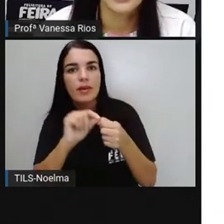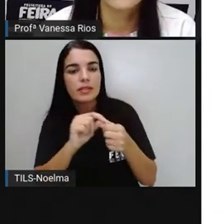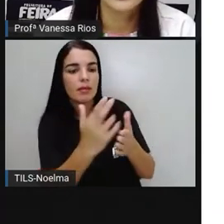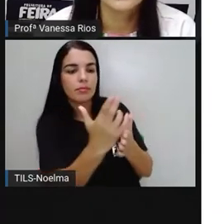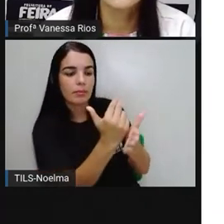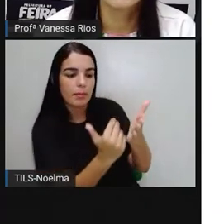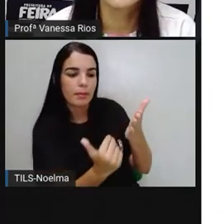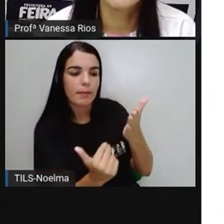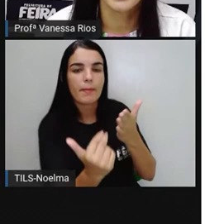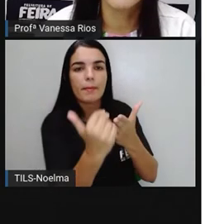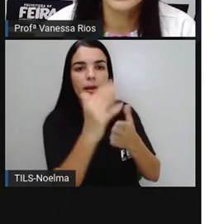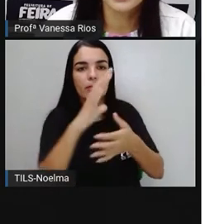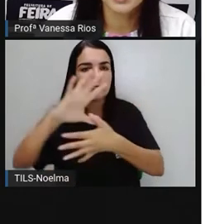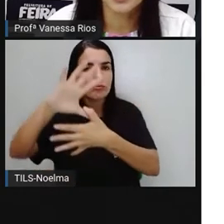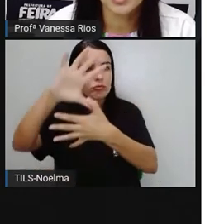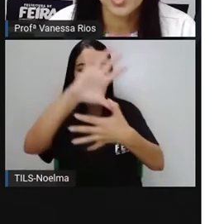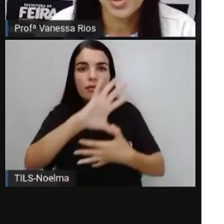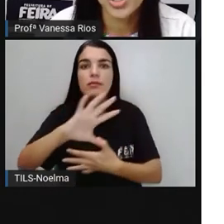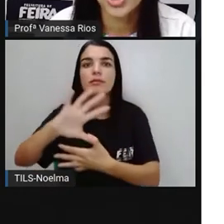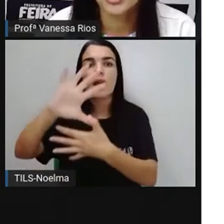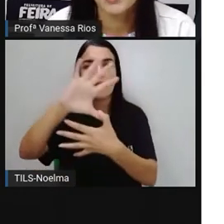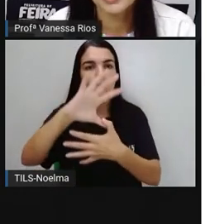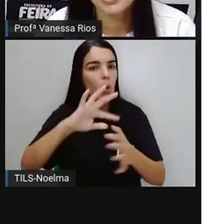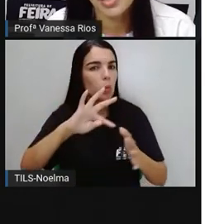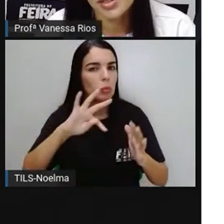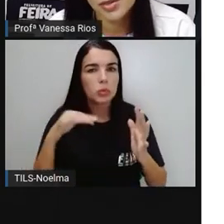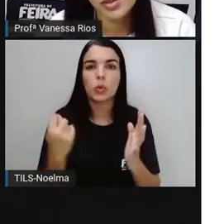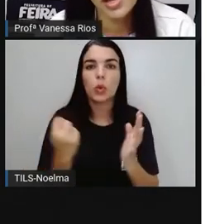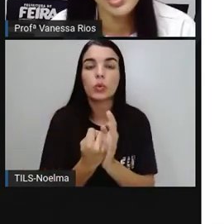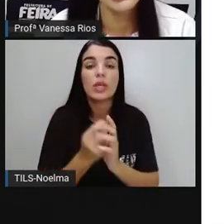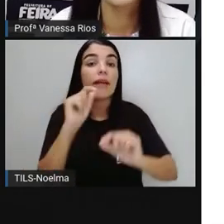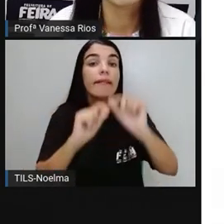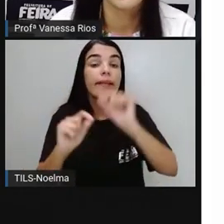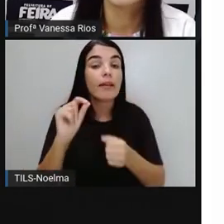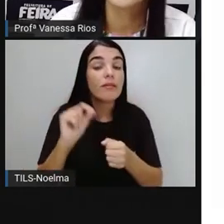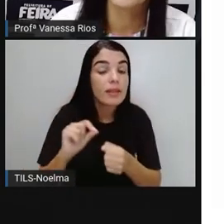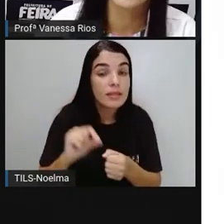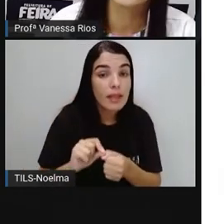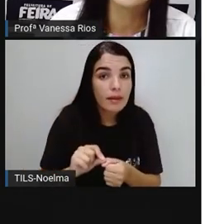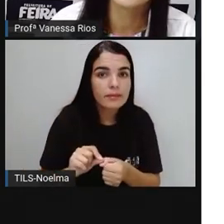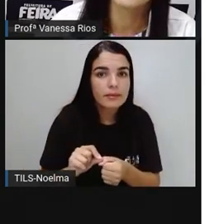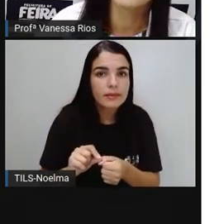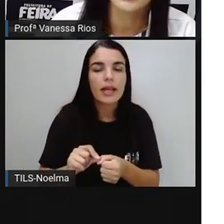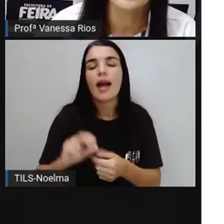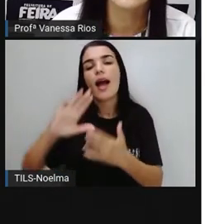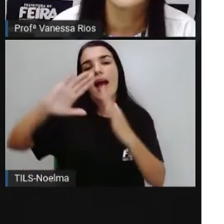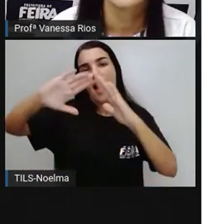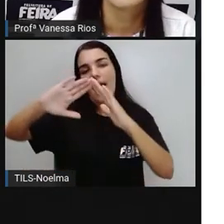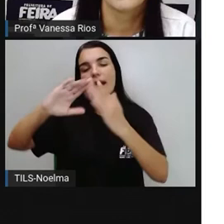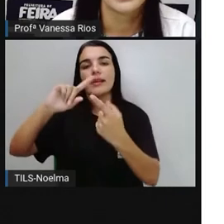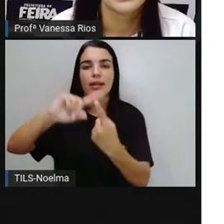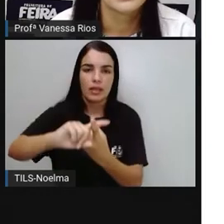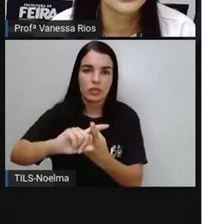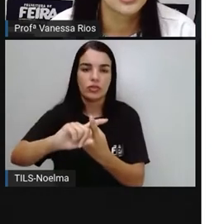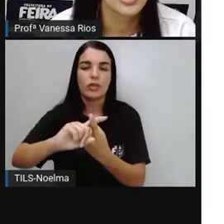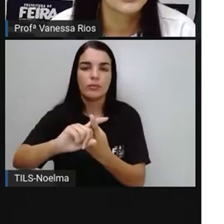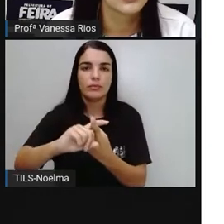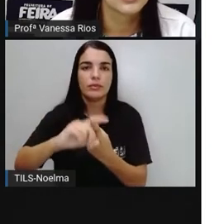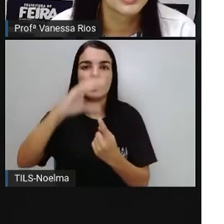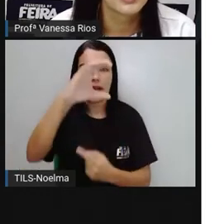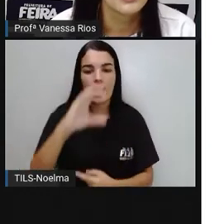representações gráficas. Então, os mapas em que as pessoas tinham acesso, né, eram os mapas produzidos aí pela